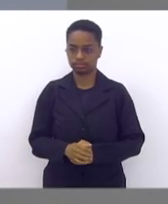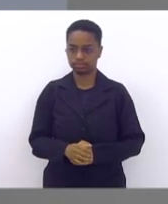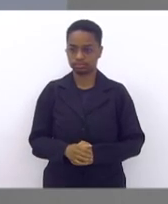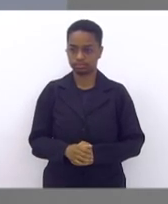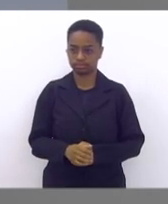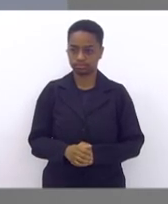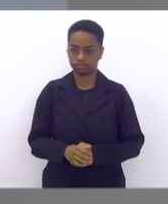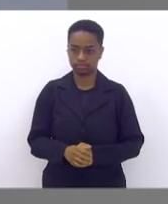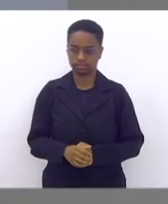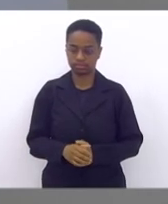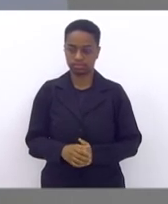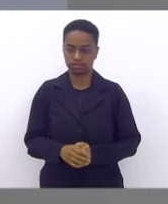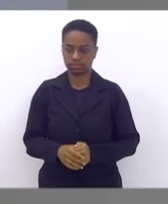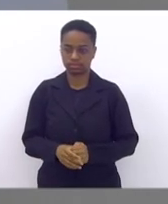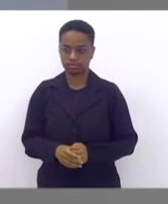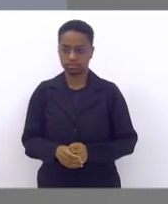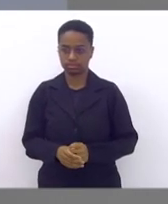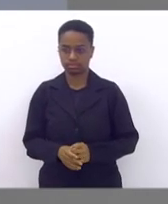É